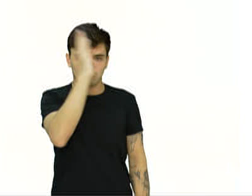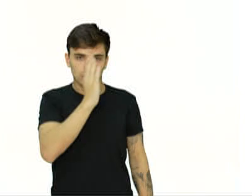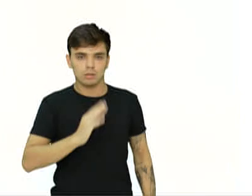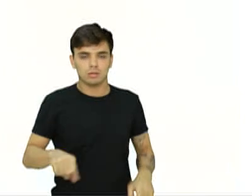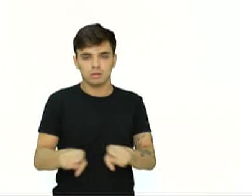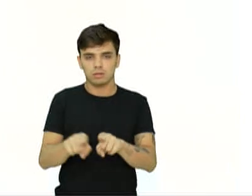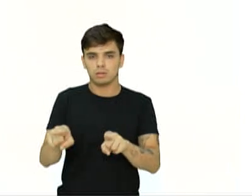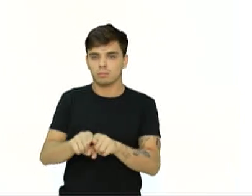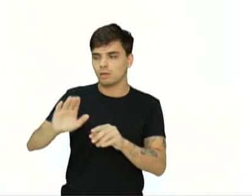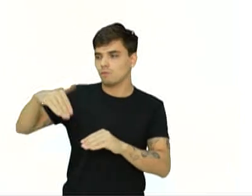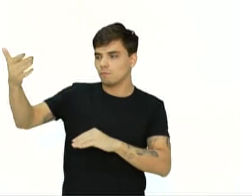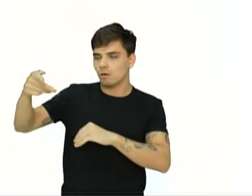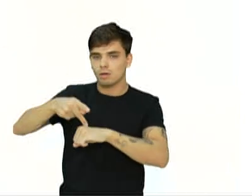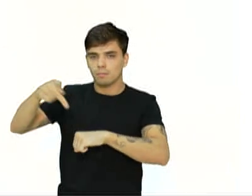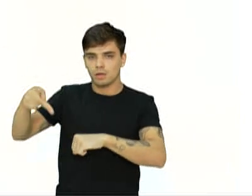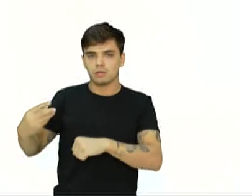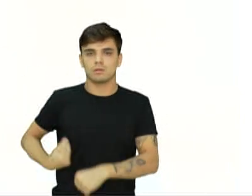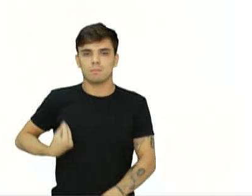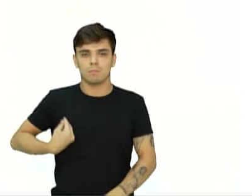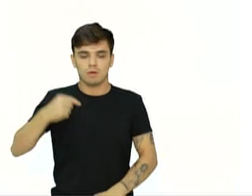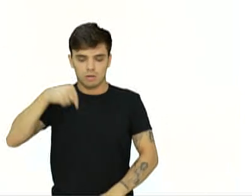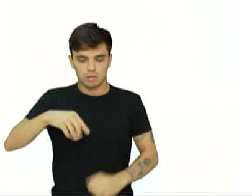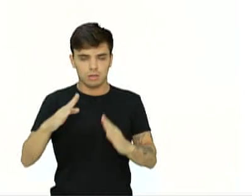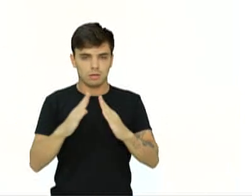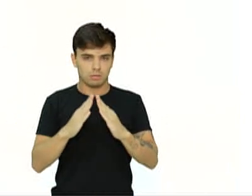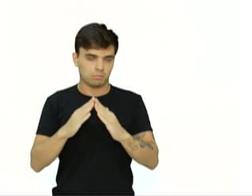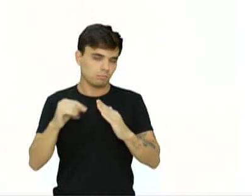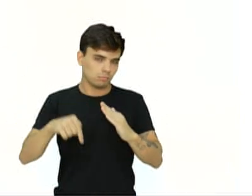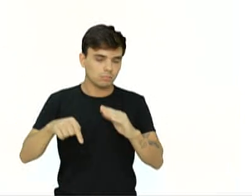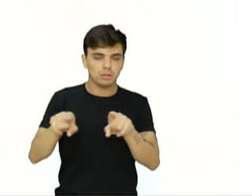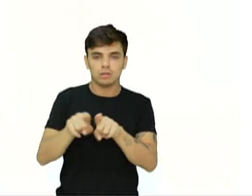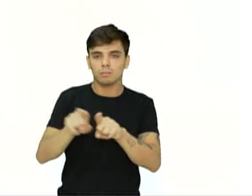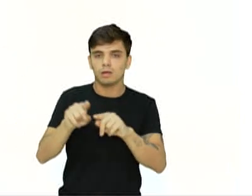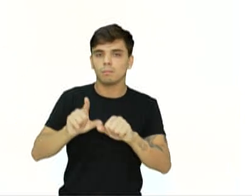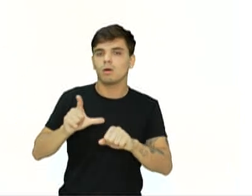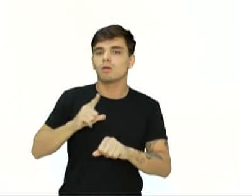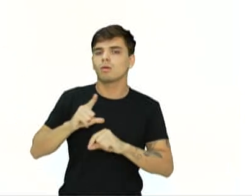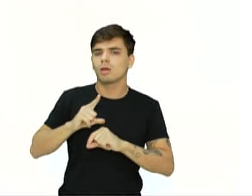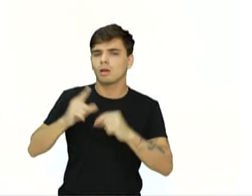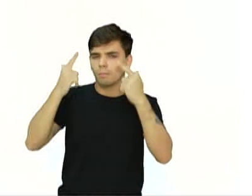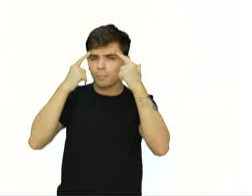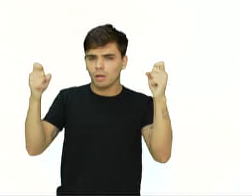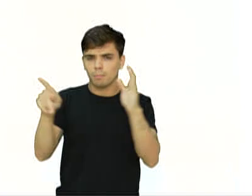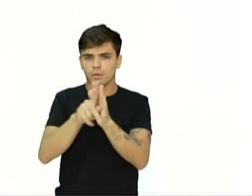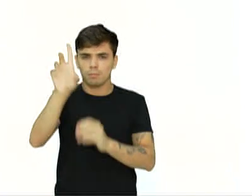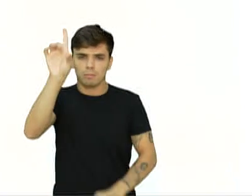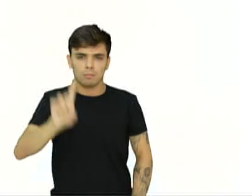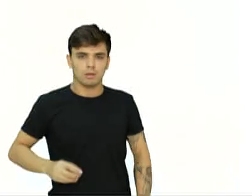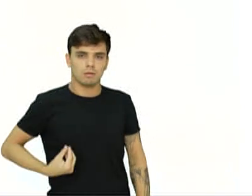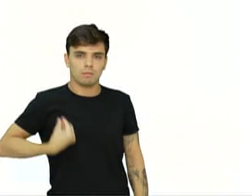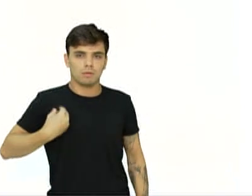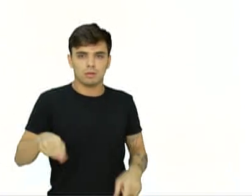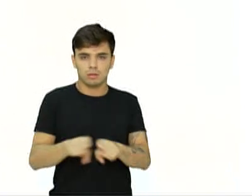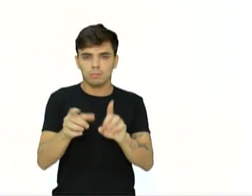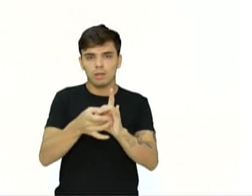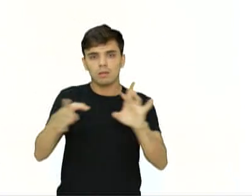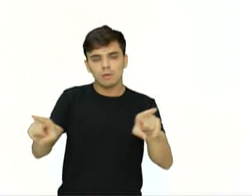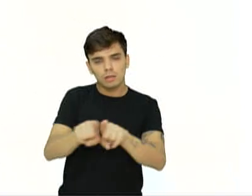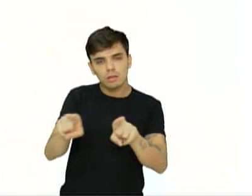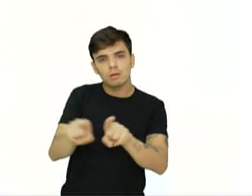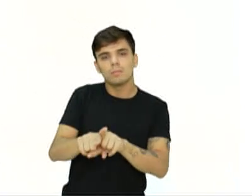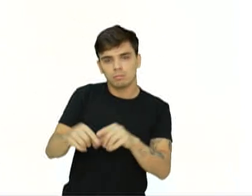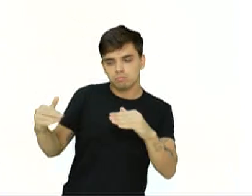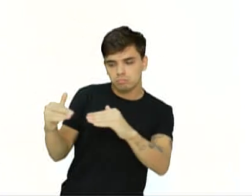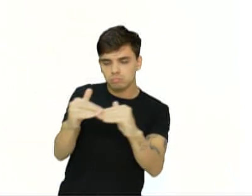e aos estrangeiros residentes no país a inviolabilidade do direito à vida, à liberdade,